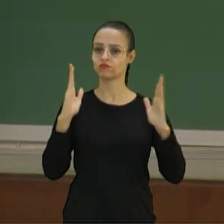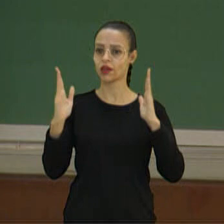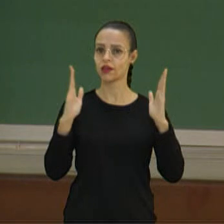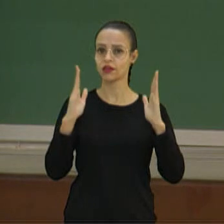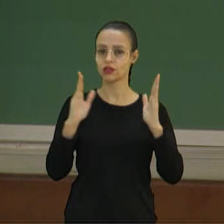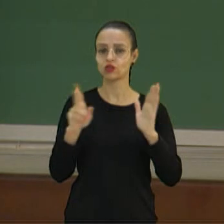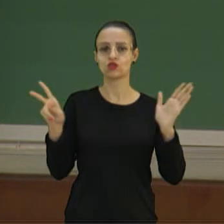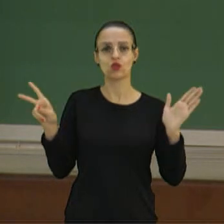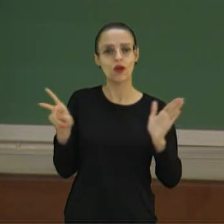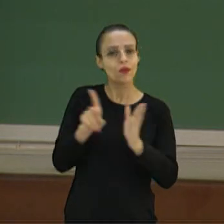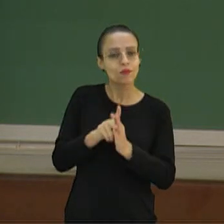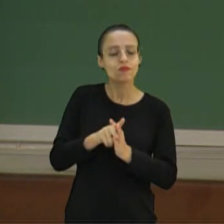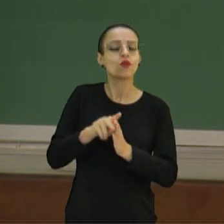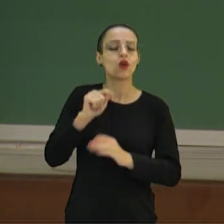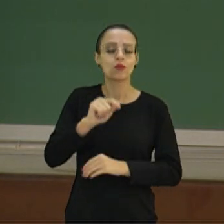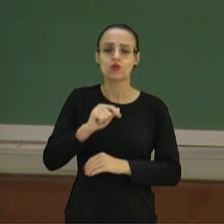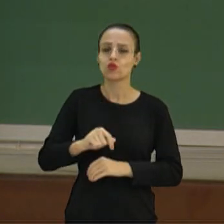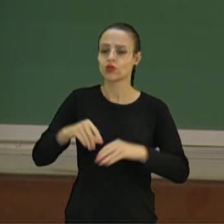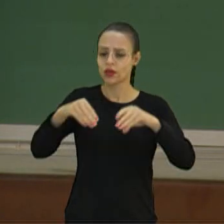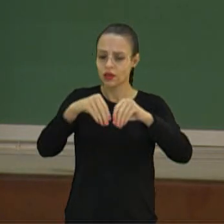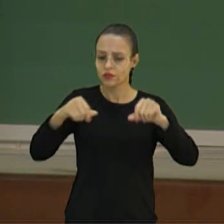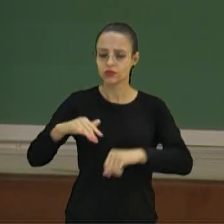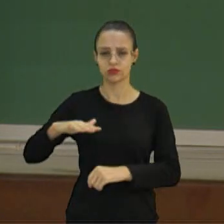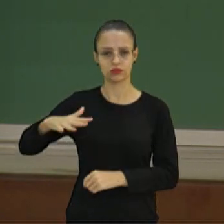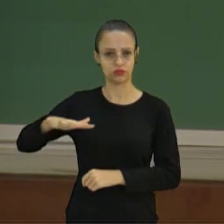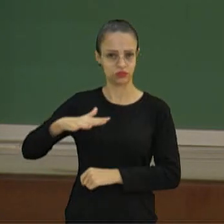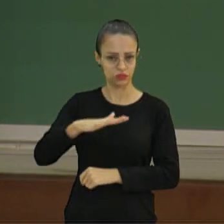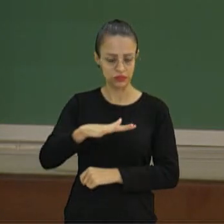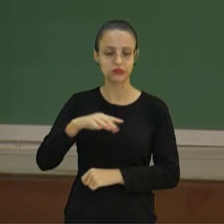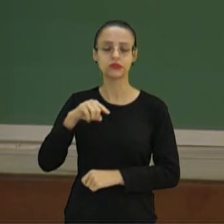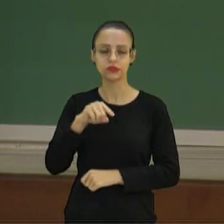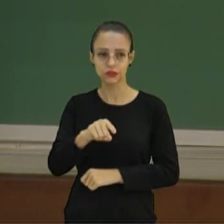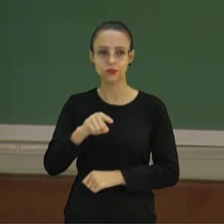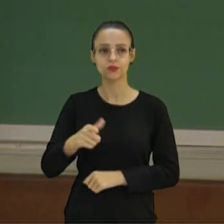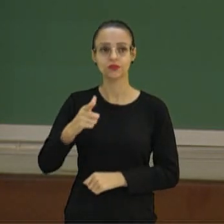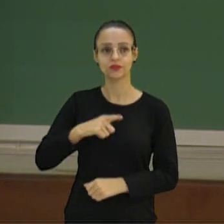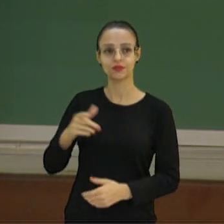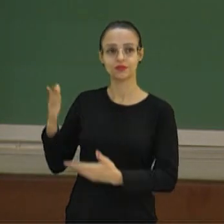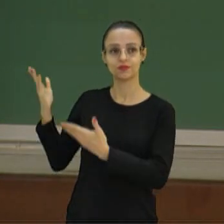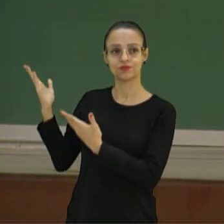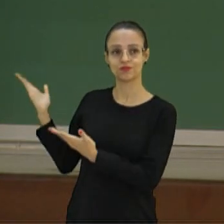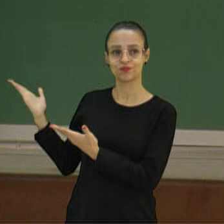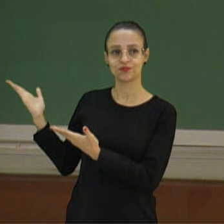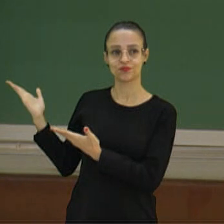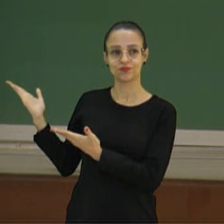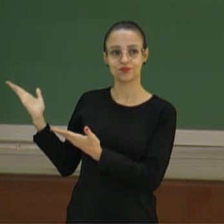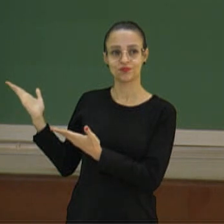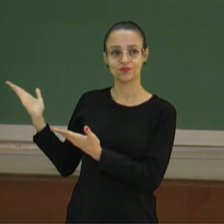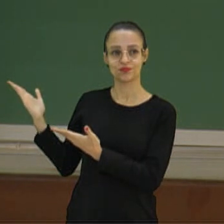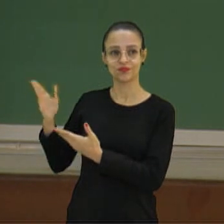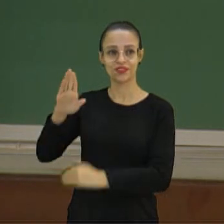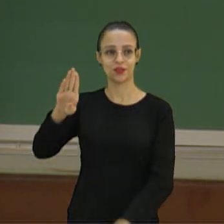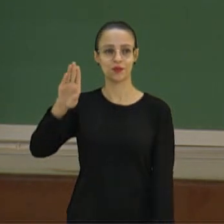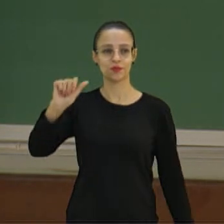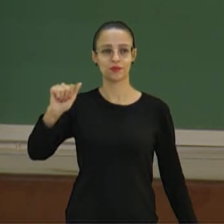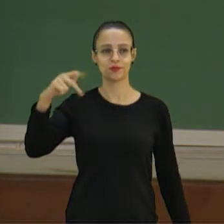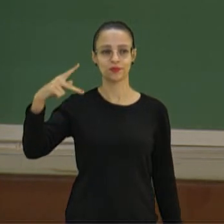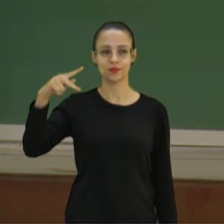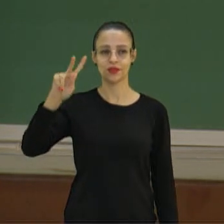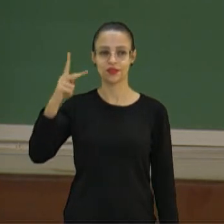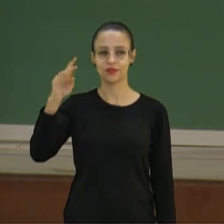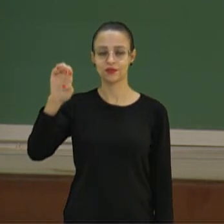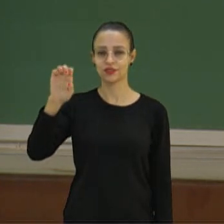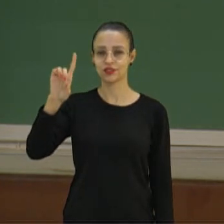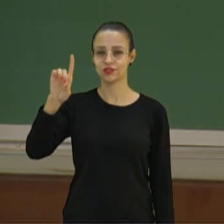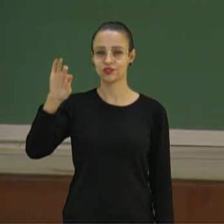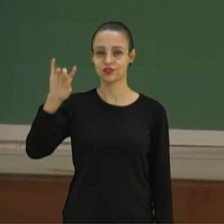período Triássico, no Cretáceo, foi quando eles viveram. A gente tem esse cara aqui, ó, que é o Bafetide, um réptil